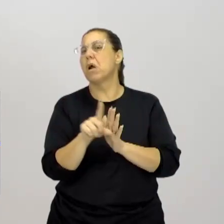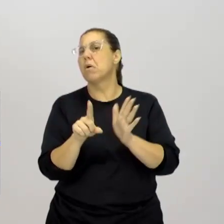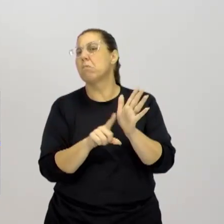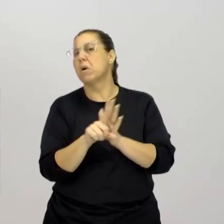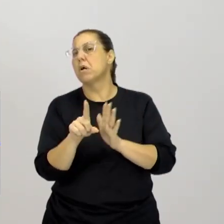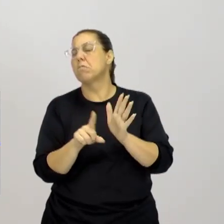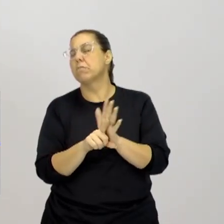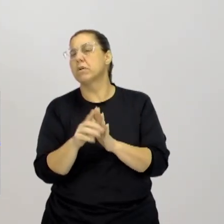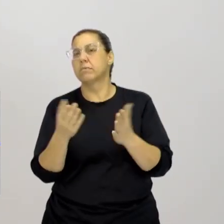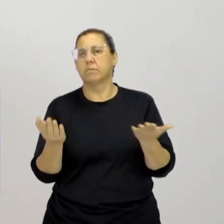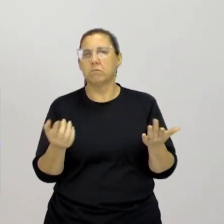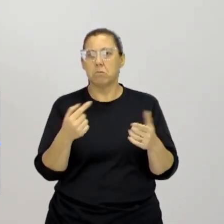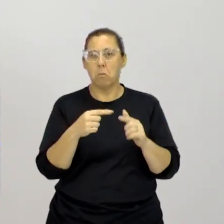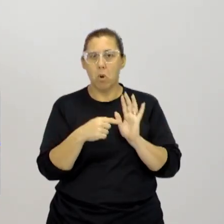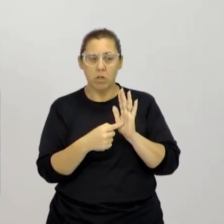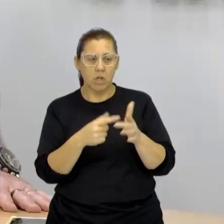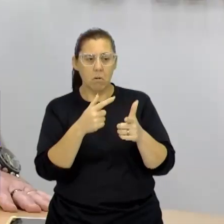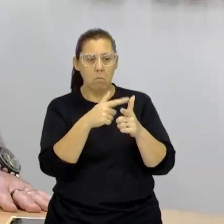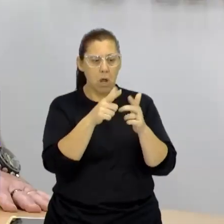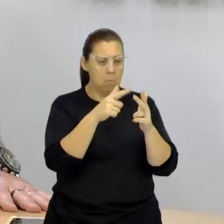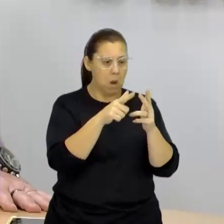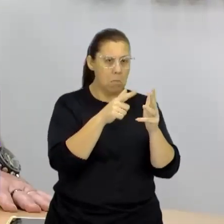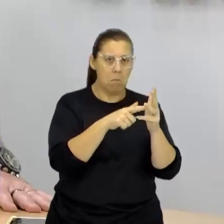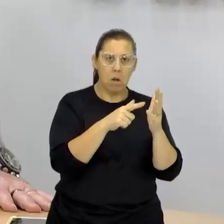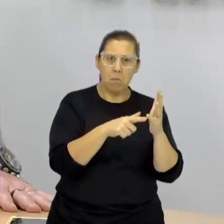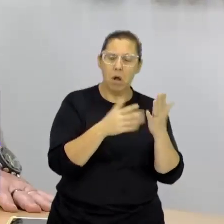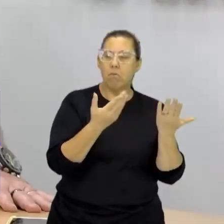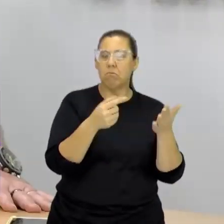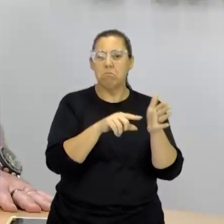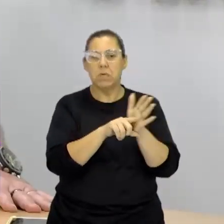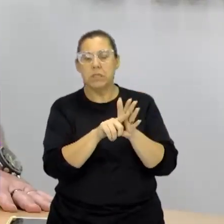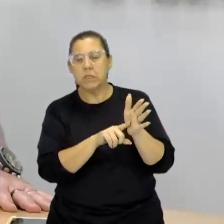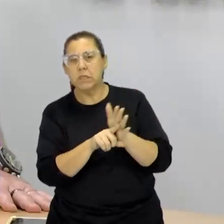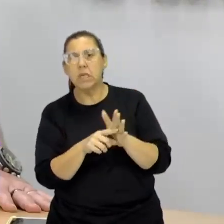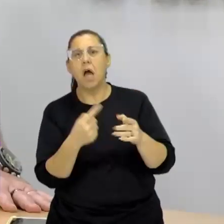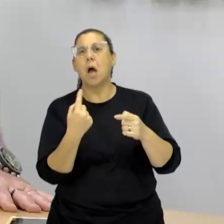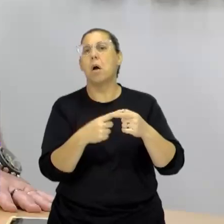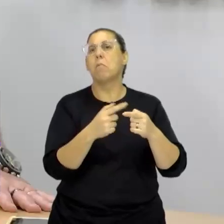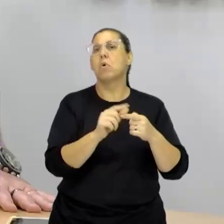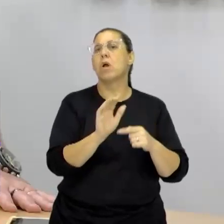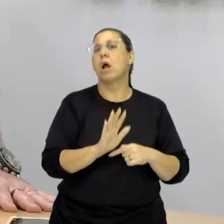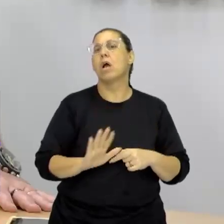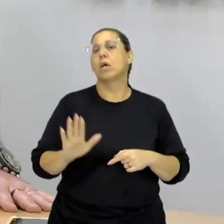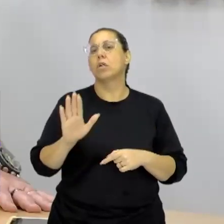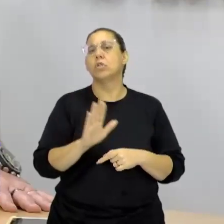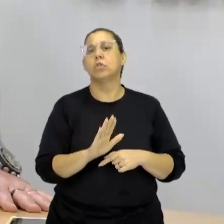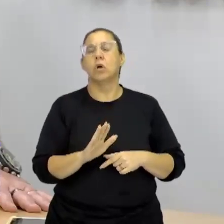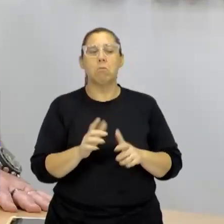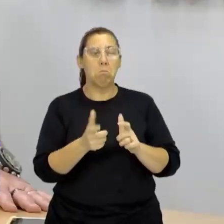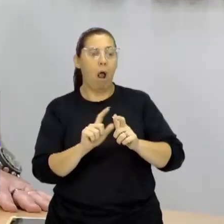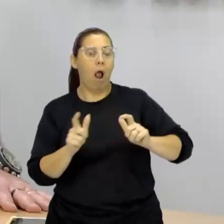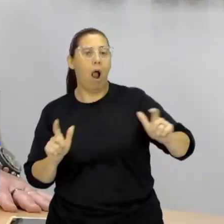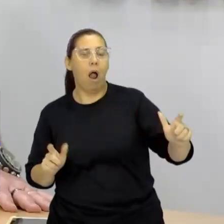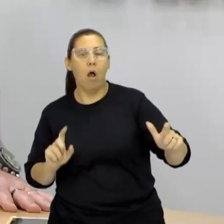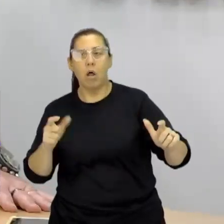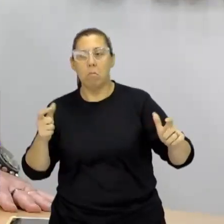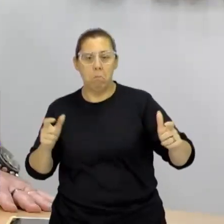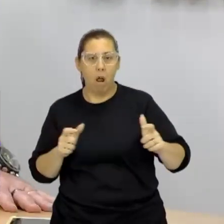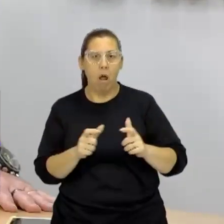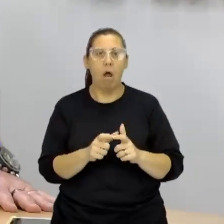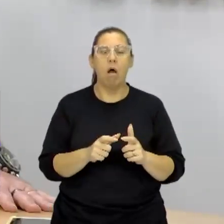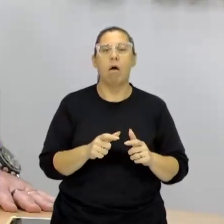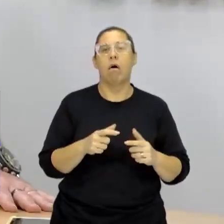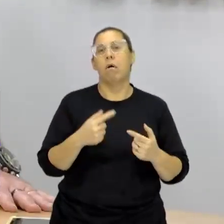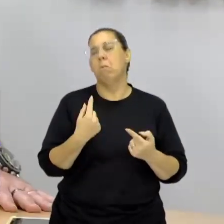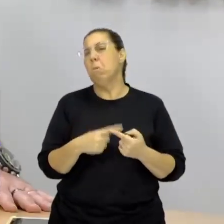essa problematização, né, professor? Trabalhar, né, pesquisar, né, porque em algumas regiões tem muitas comunidades tradicionais, porque em outras